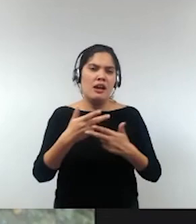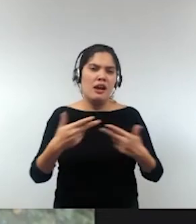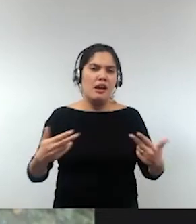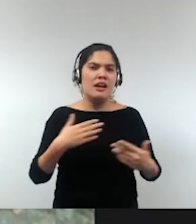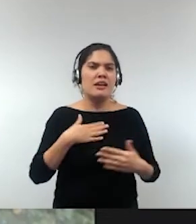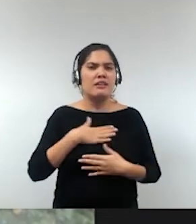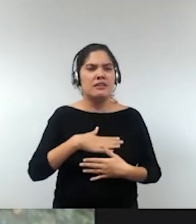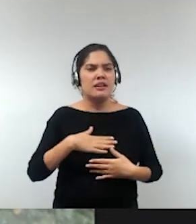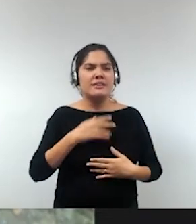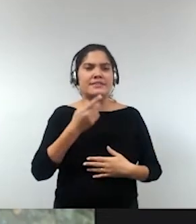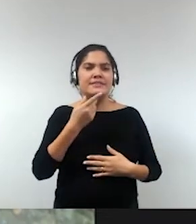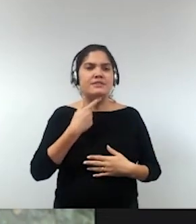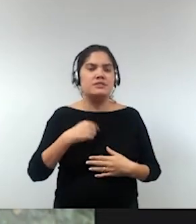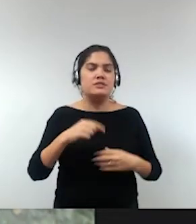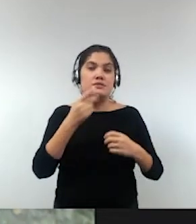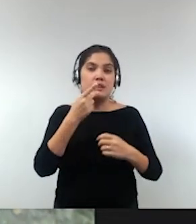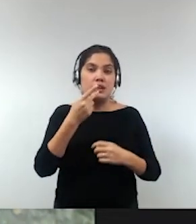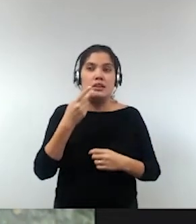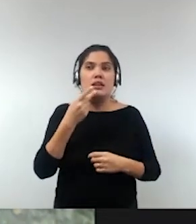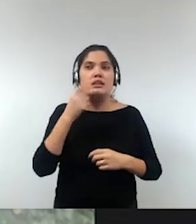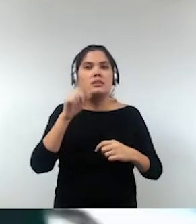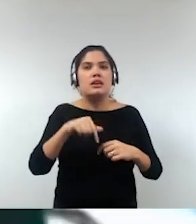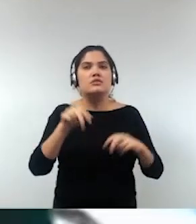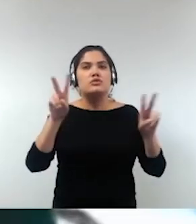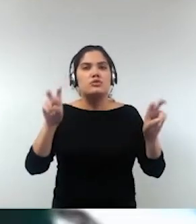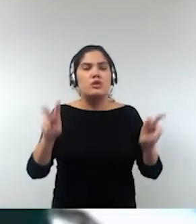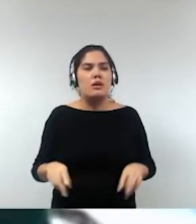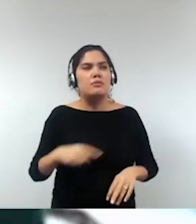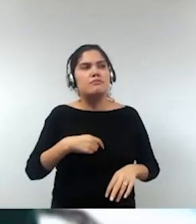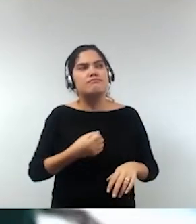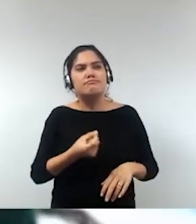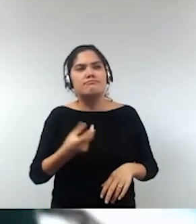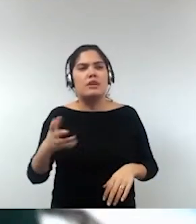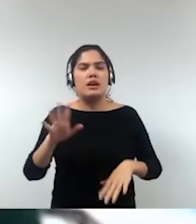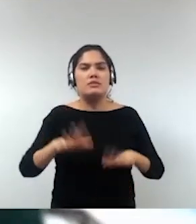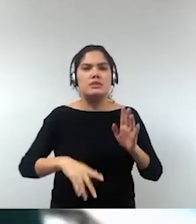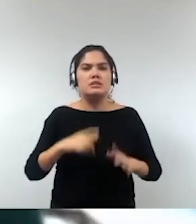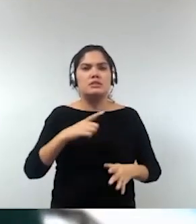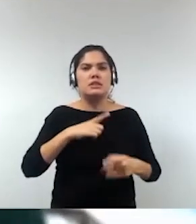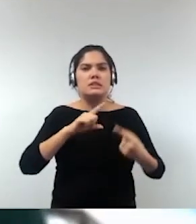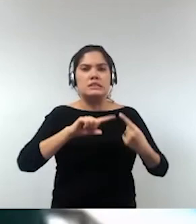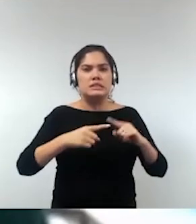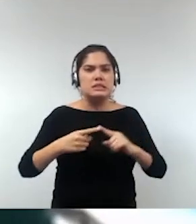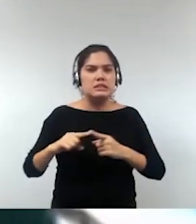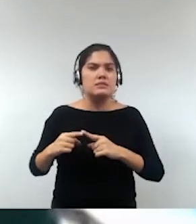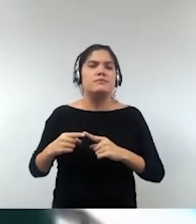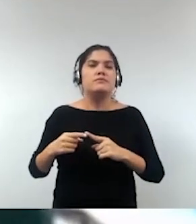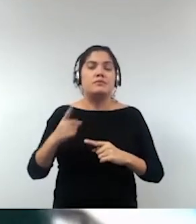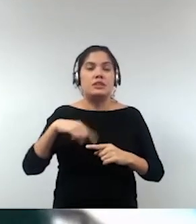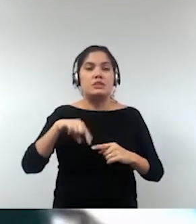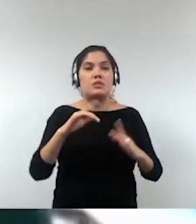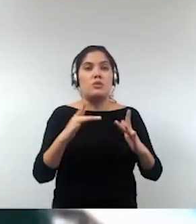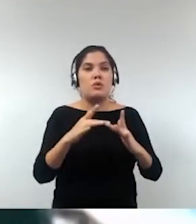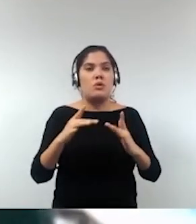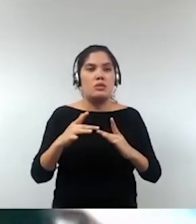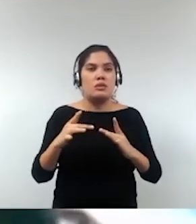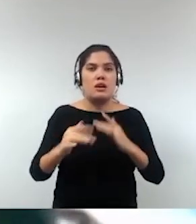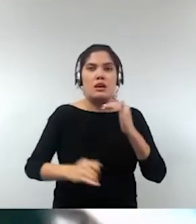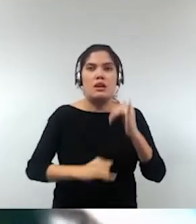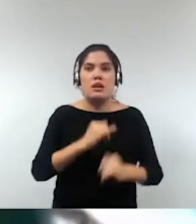que eu ia trazer, que é a questão muitas vezes, quando a gente tem essa conexão, esse contato